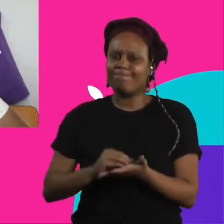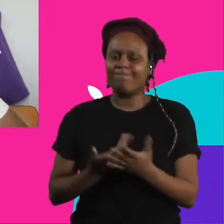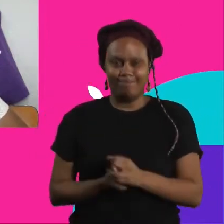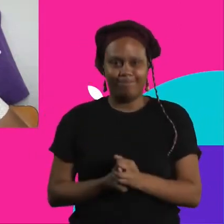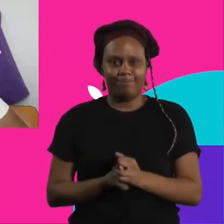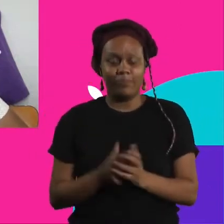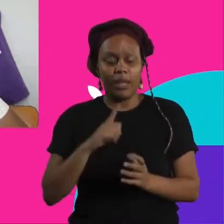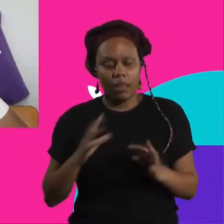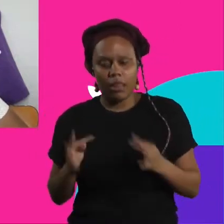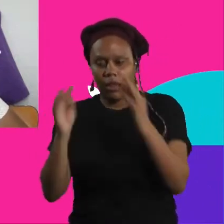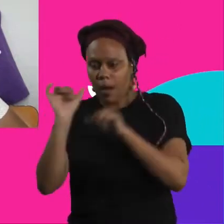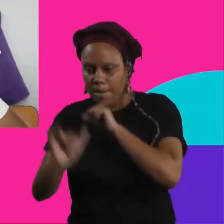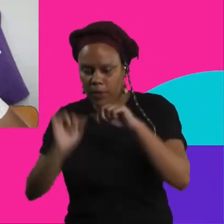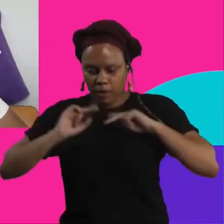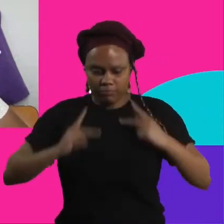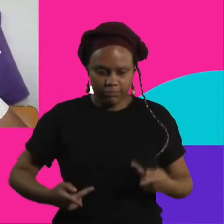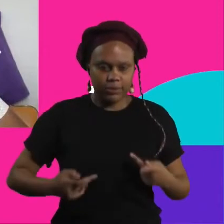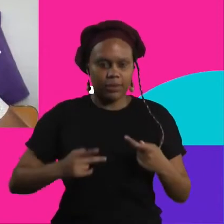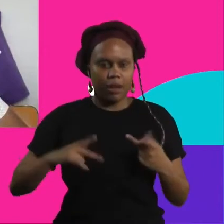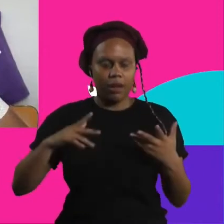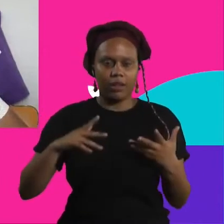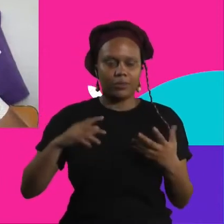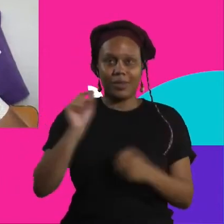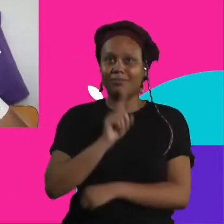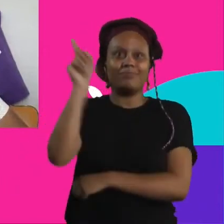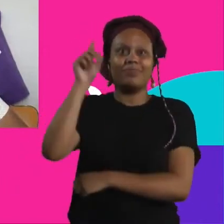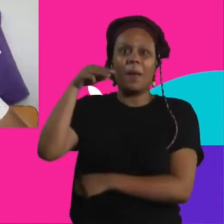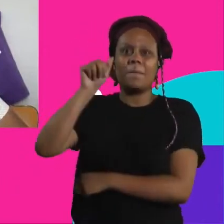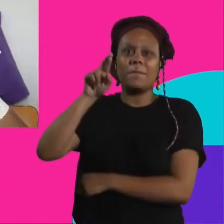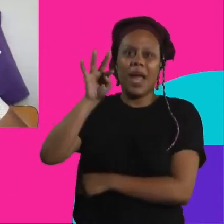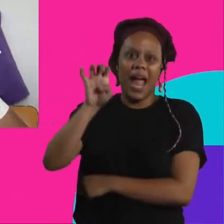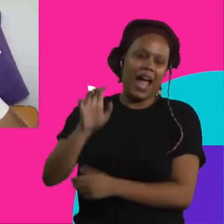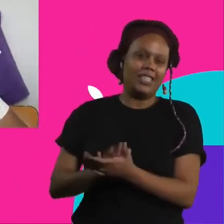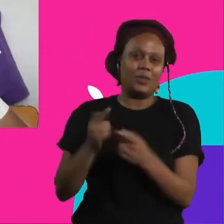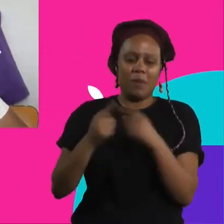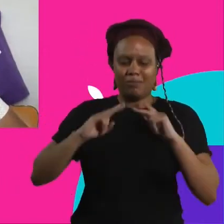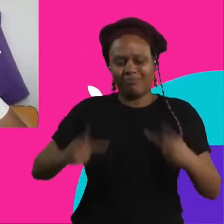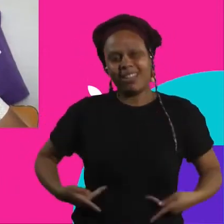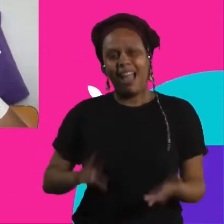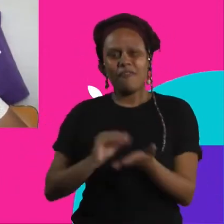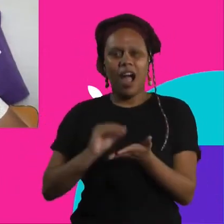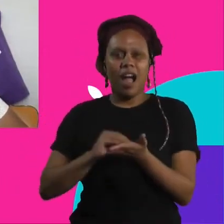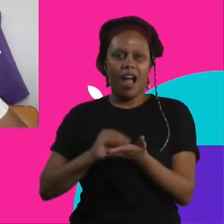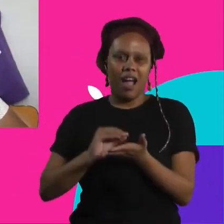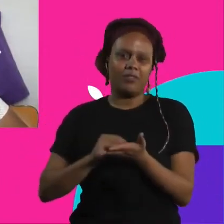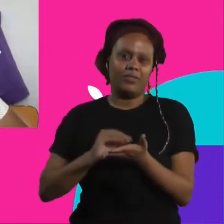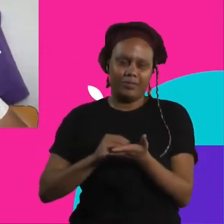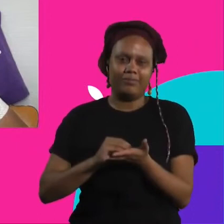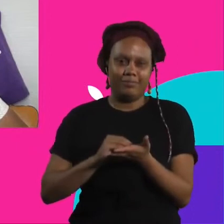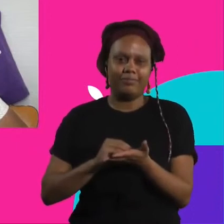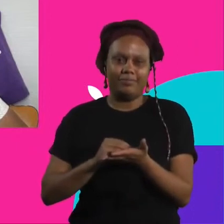mudar a humanidade, a gente tem tecnologias para ir para Marte, mas nos falta a humanidade nesse momento. Isso se conecta demais com